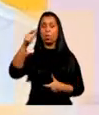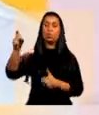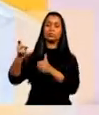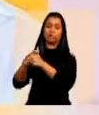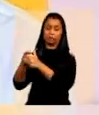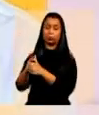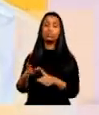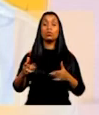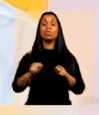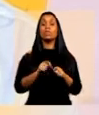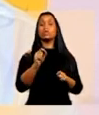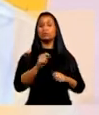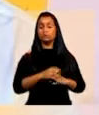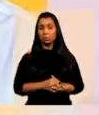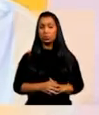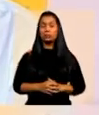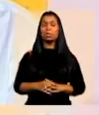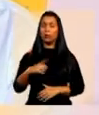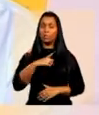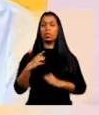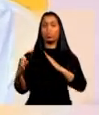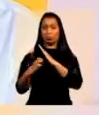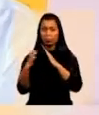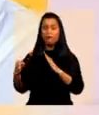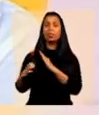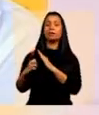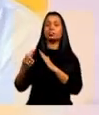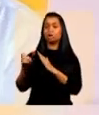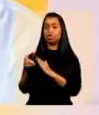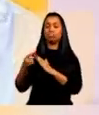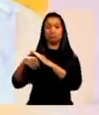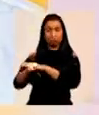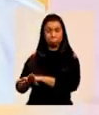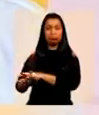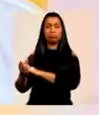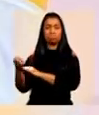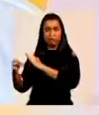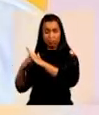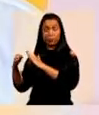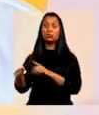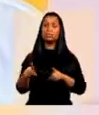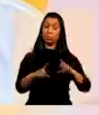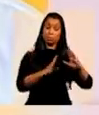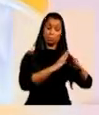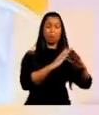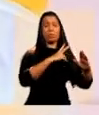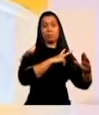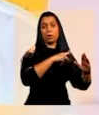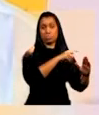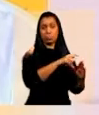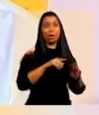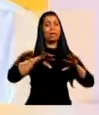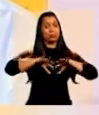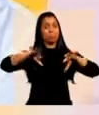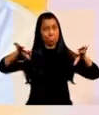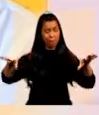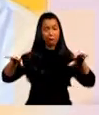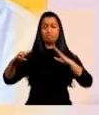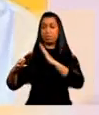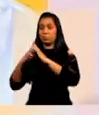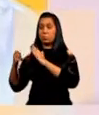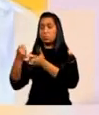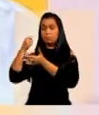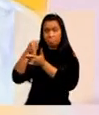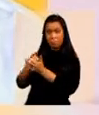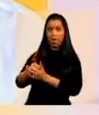outras dívidas. Então, o que eu faço? Eu separo, eu tenho a empresa, tenho o caixa da empresa e tenho as minhas finanças pessoais. Elas são separadas. A